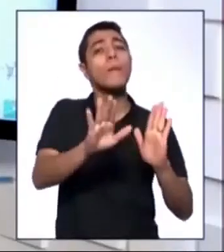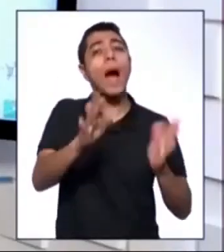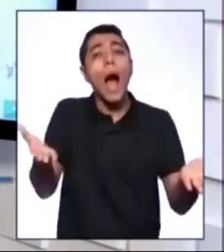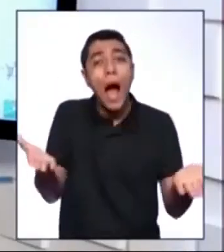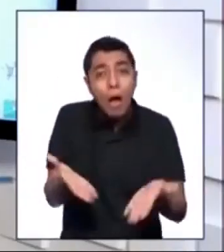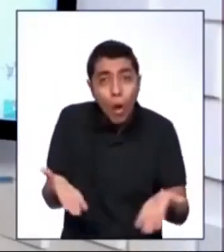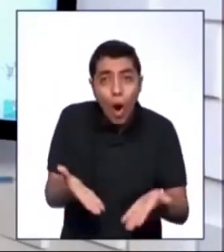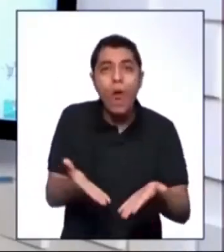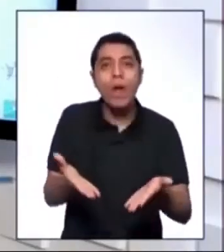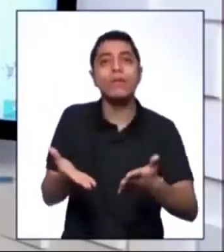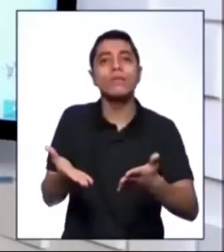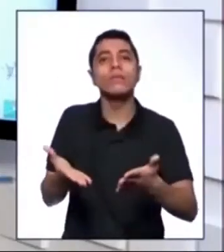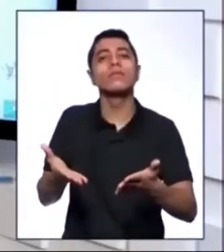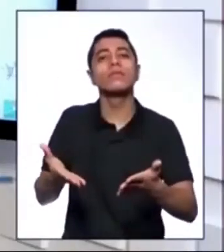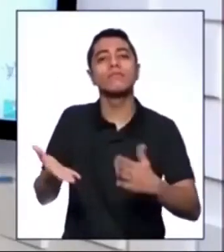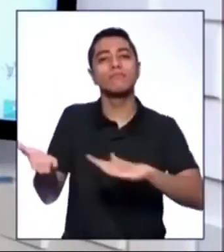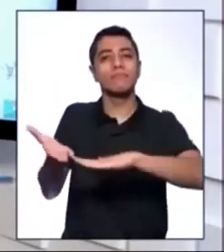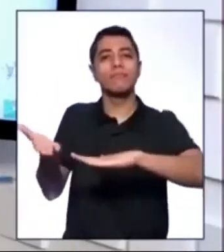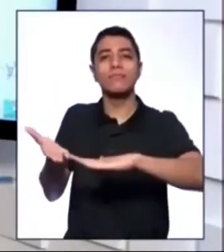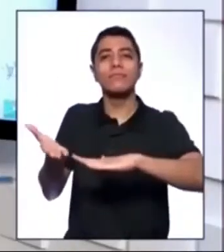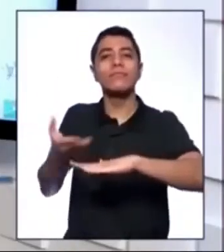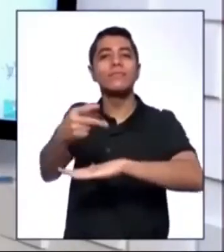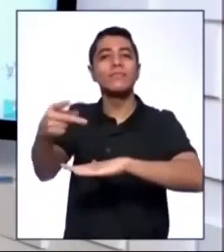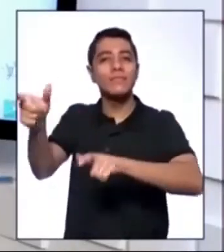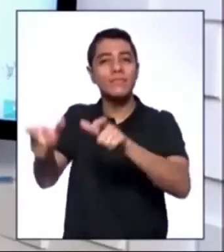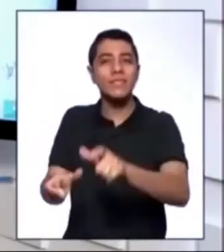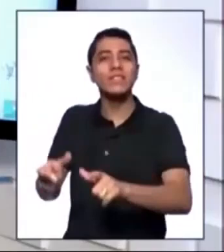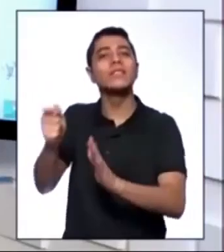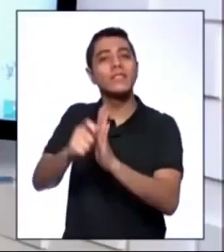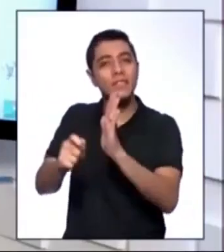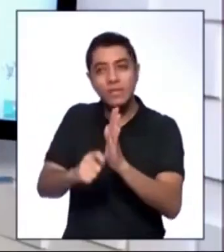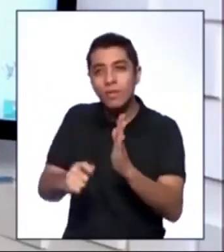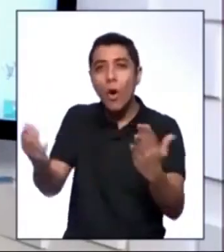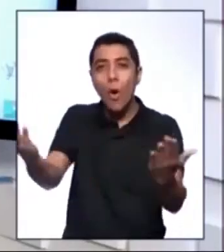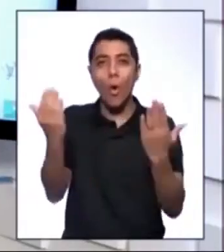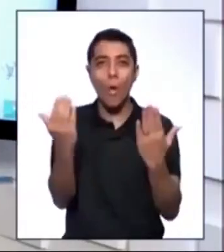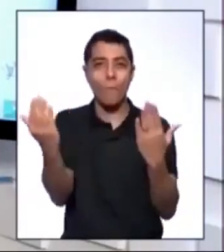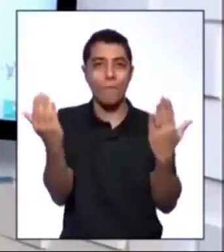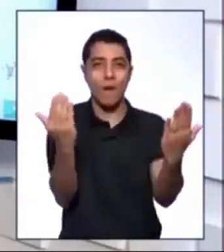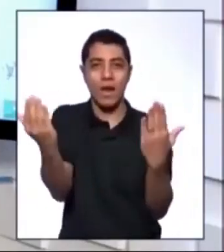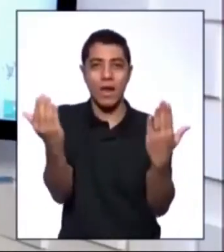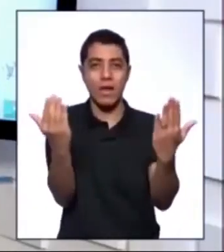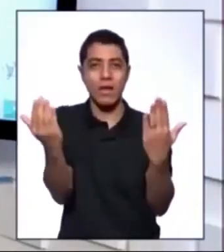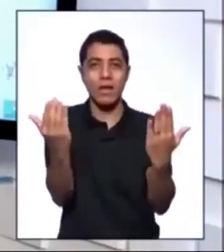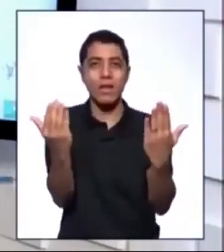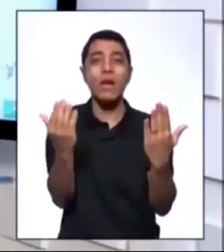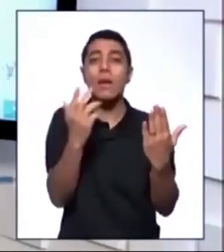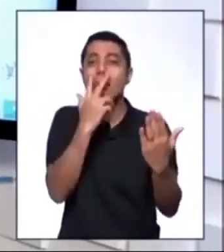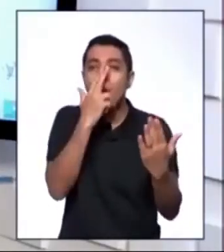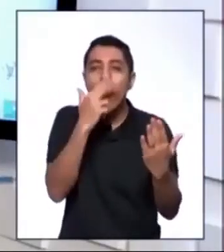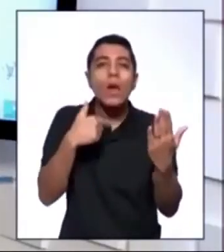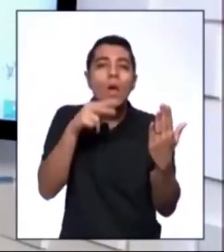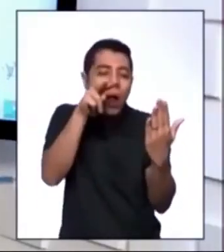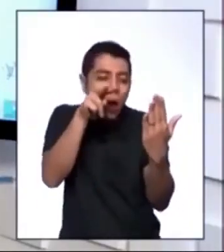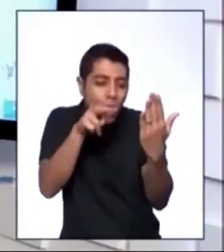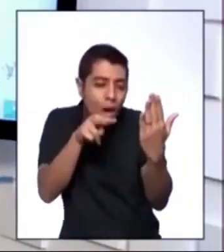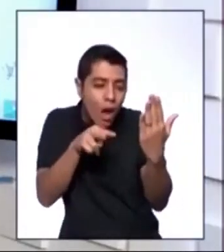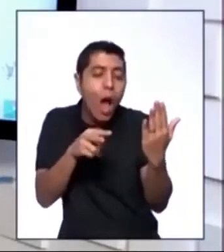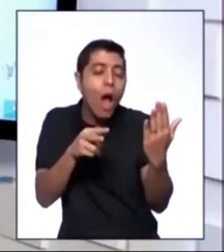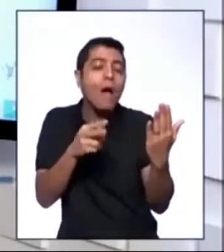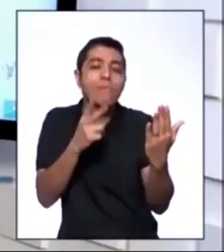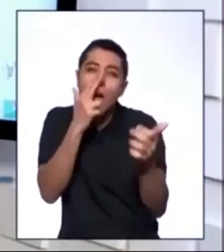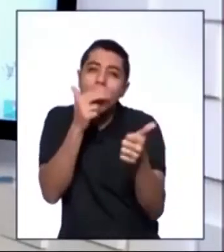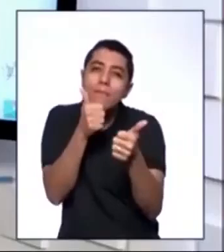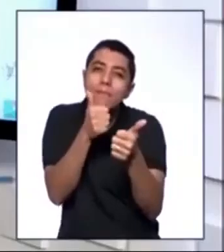contemporâneos. Então, isso dá uma certa sensação de proximidade, tá certo? Então, a gramática, ela tem isso, ela está centrada na regra